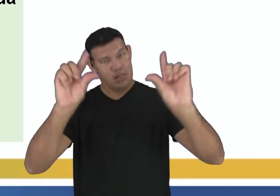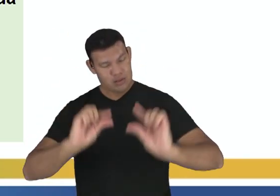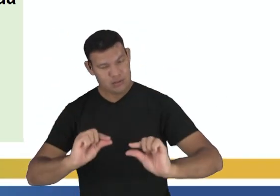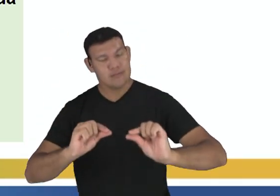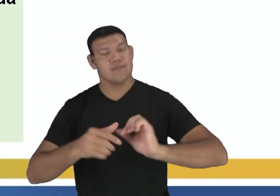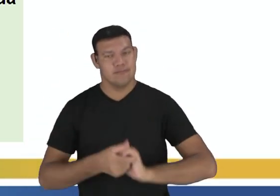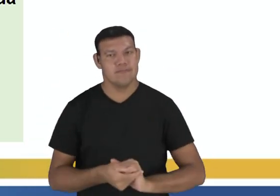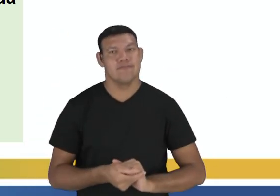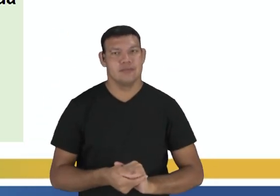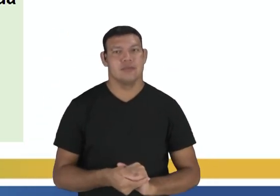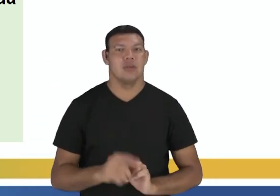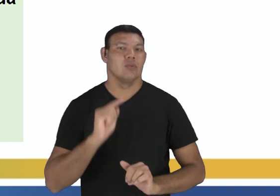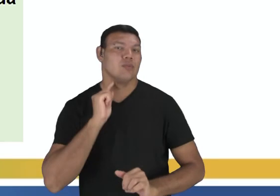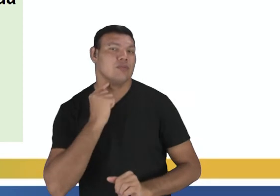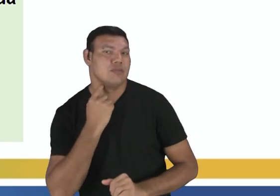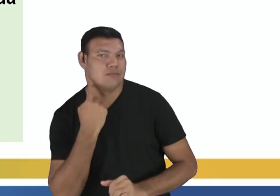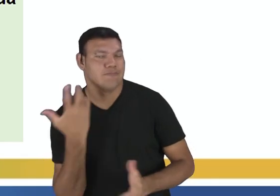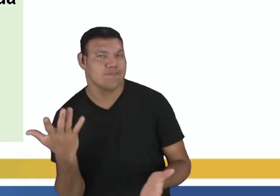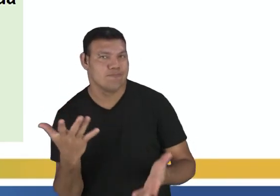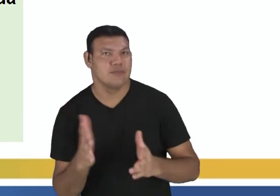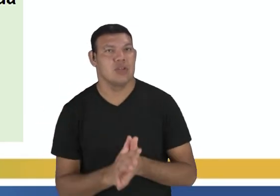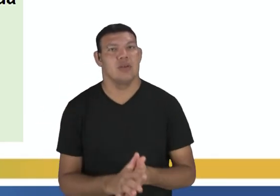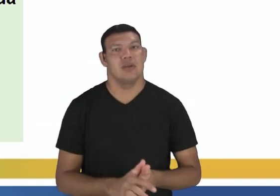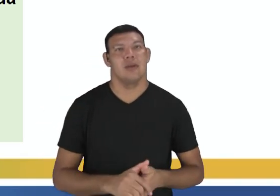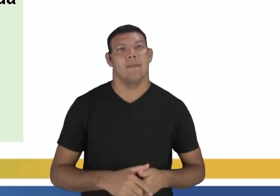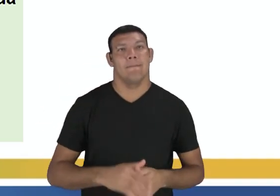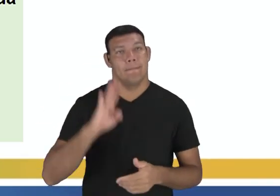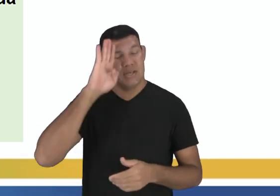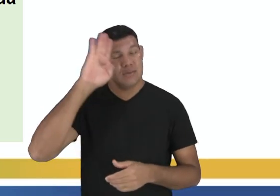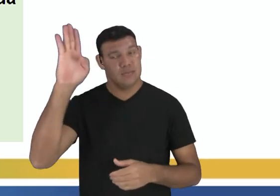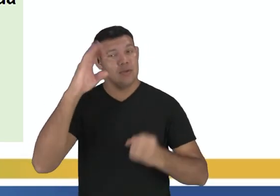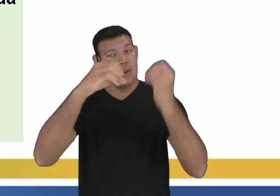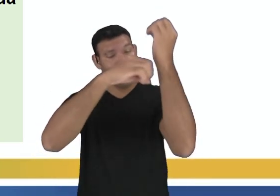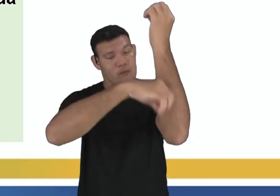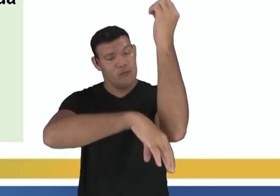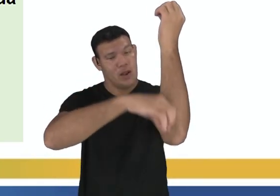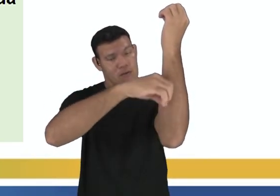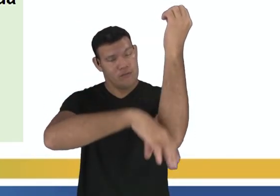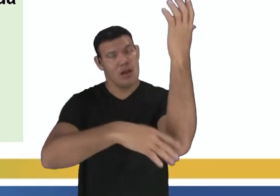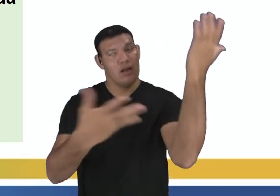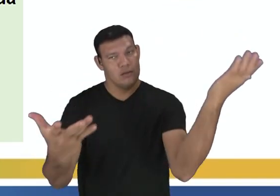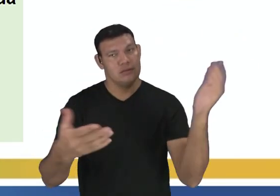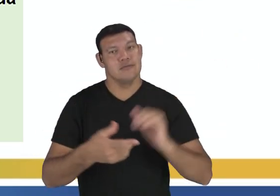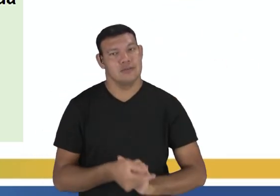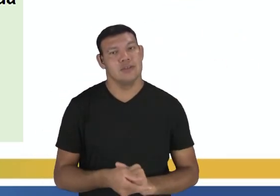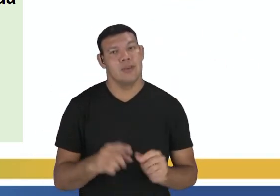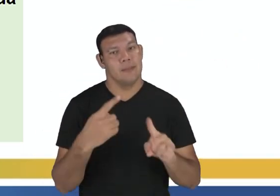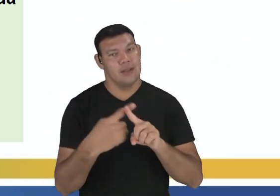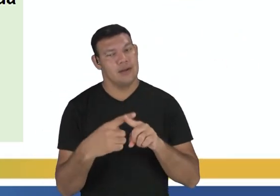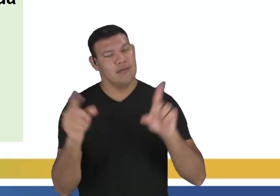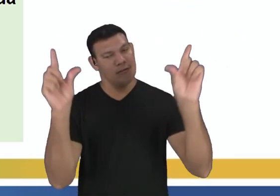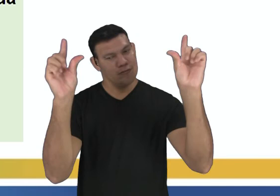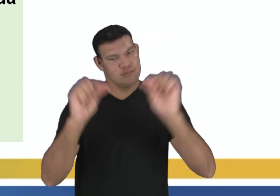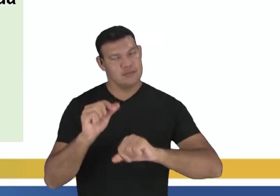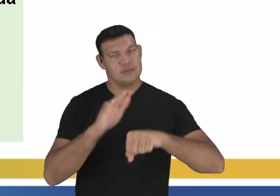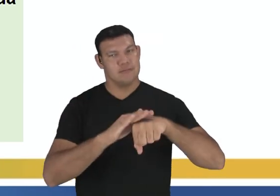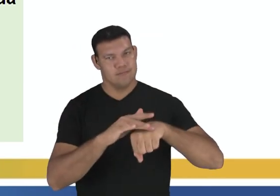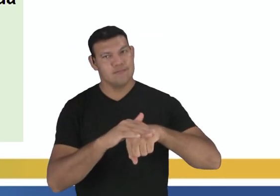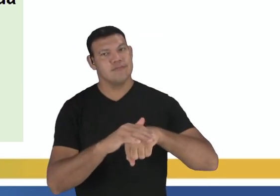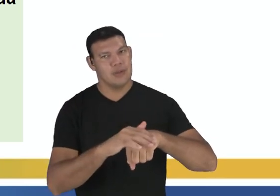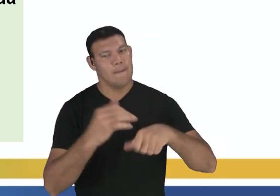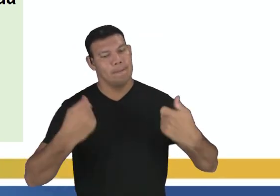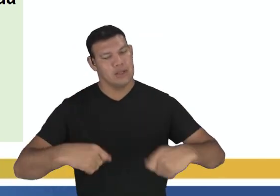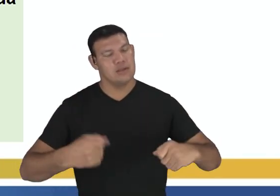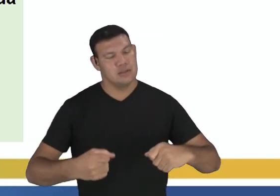diminui a contaminação de água e solo por fezes, urinas, dejetos domésticos, tá? E nisso você diminui a veiculação de doenças, tá? Então,